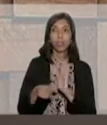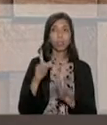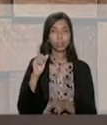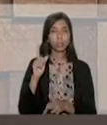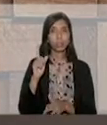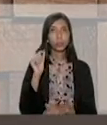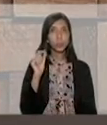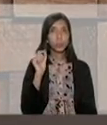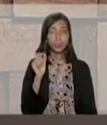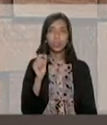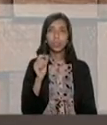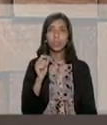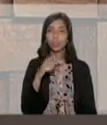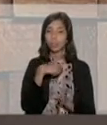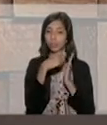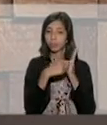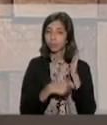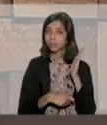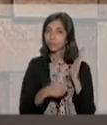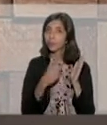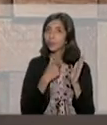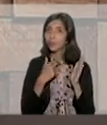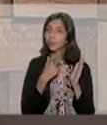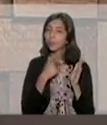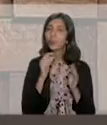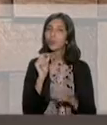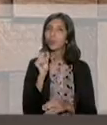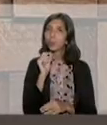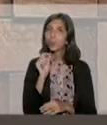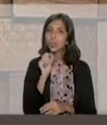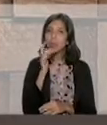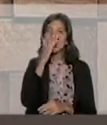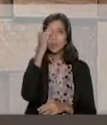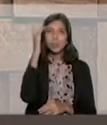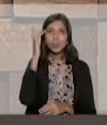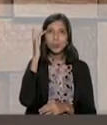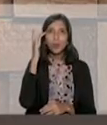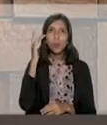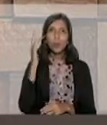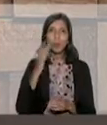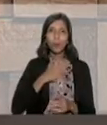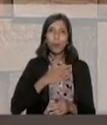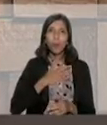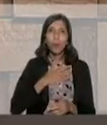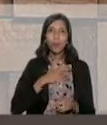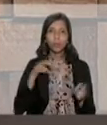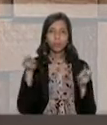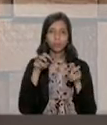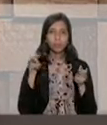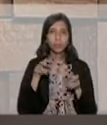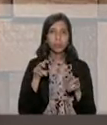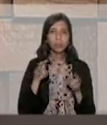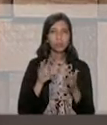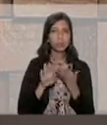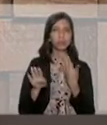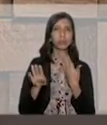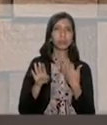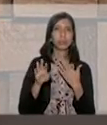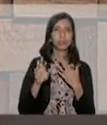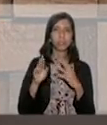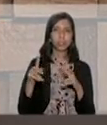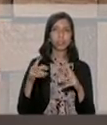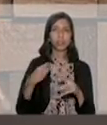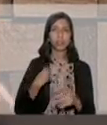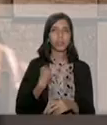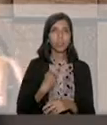coisa anterior, eu acho que o autor não pode se distanciar do público, das pessoas, da vida.